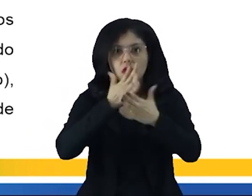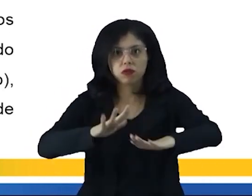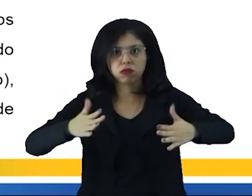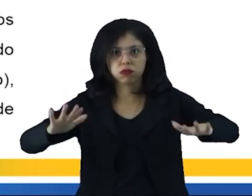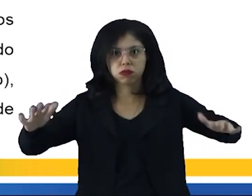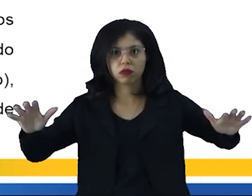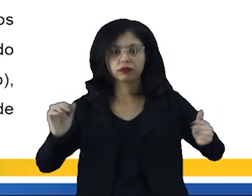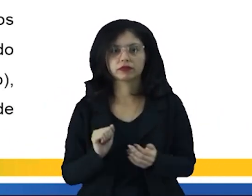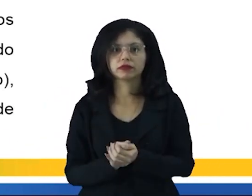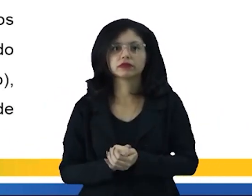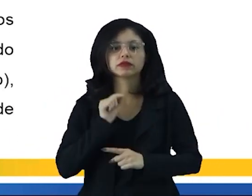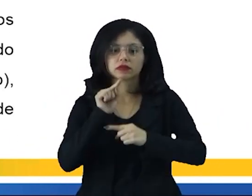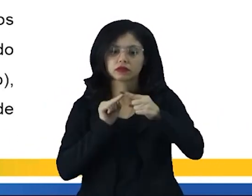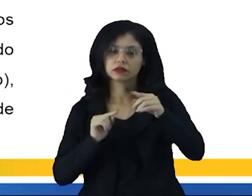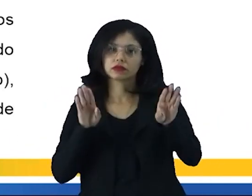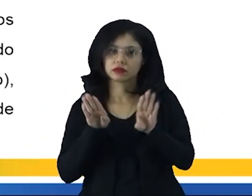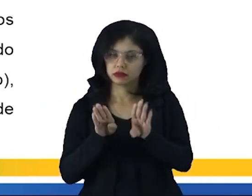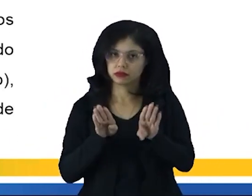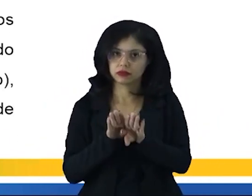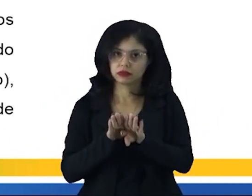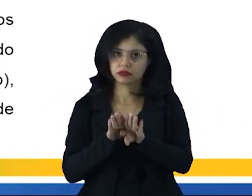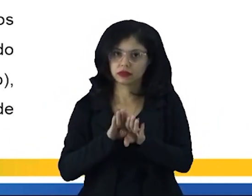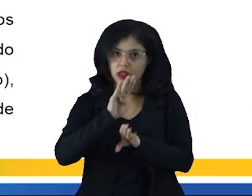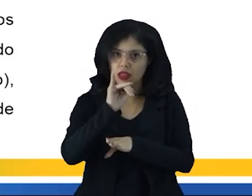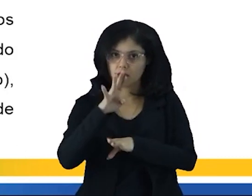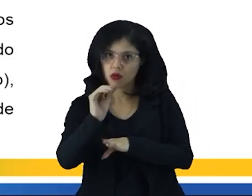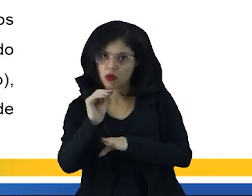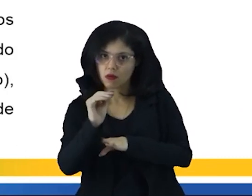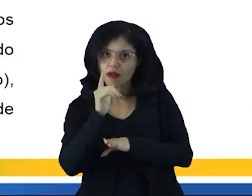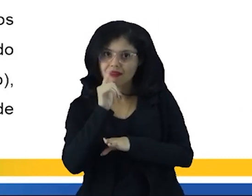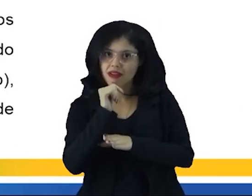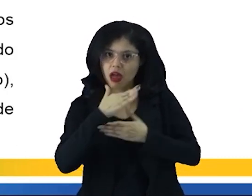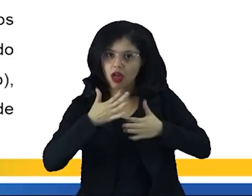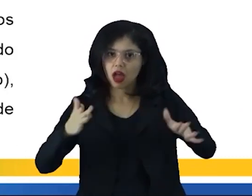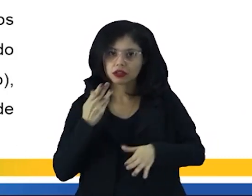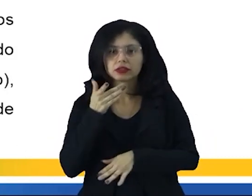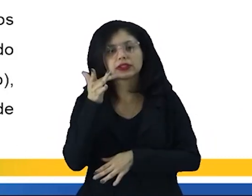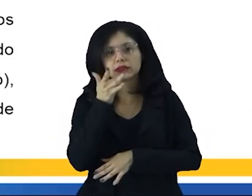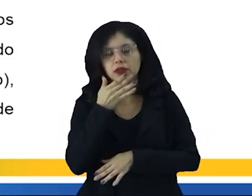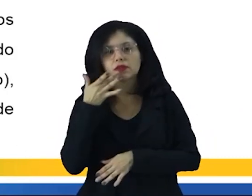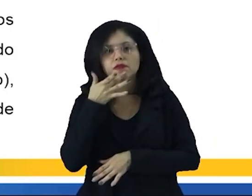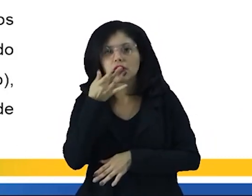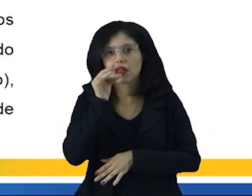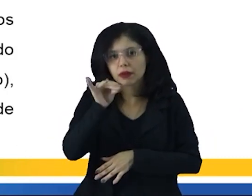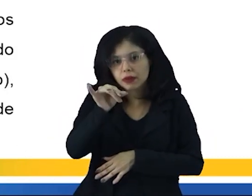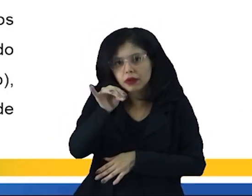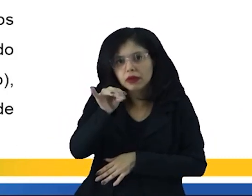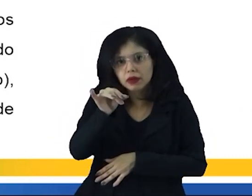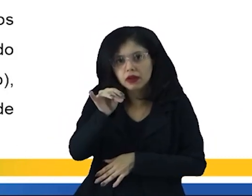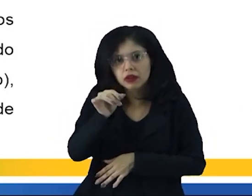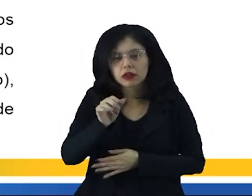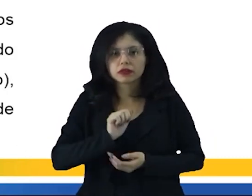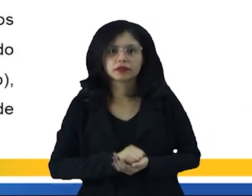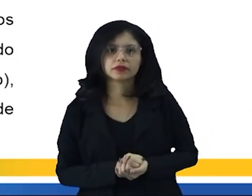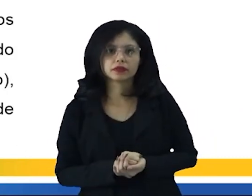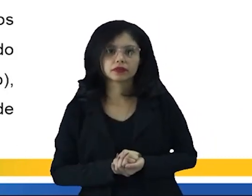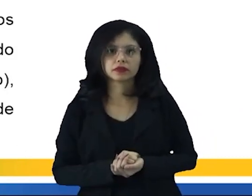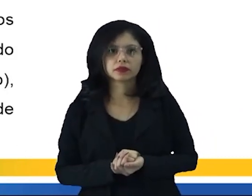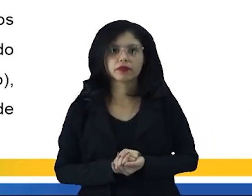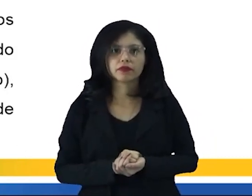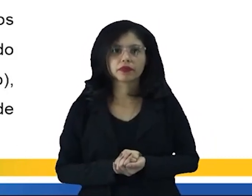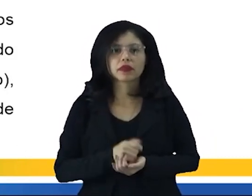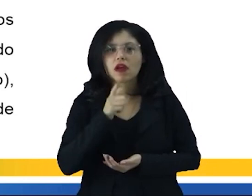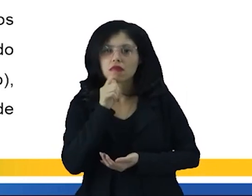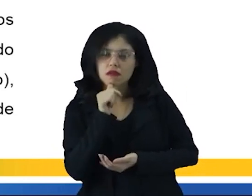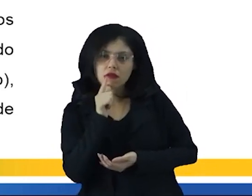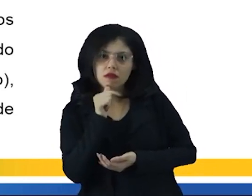e se subdividem-se em bioma marinho, formado pelos ecossistemas adaptados à água salgada, e o bioma